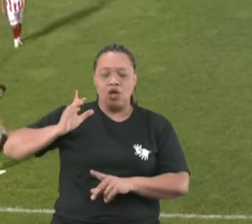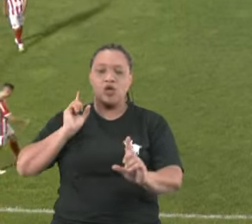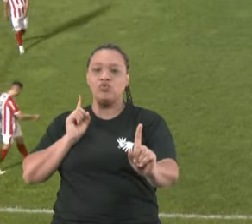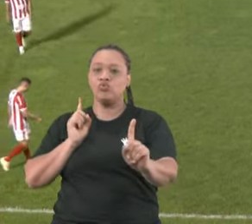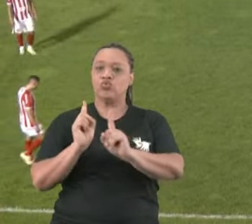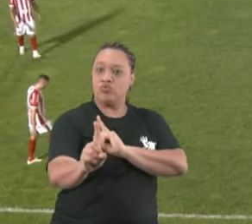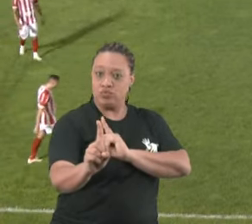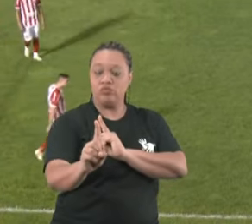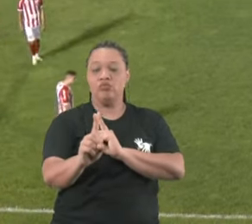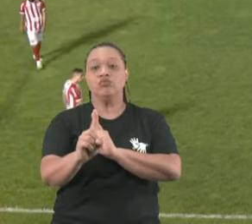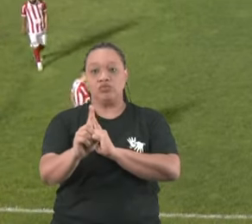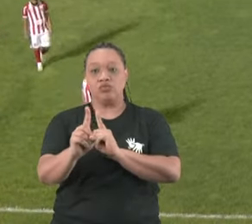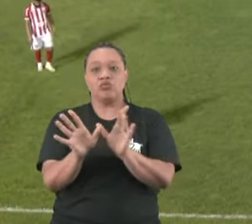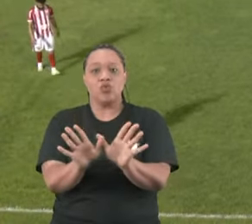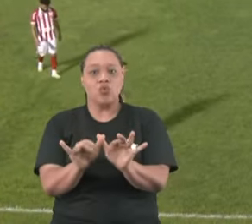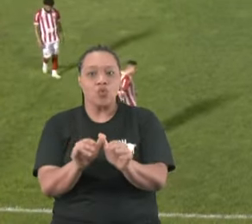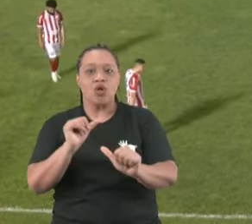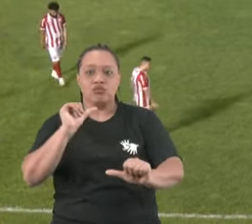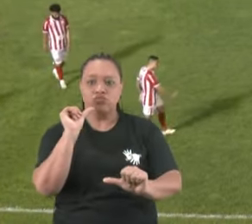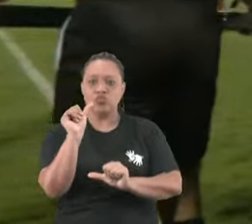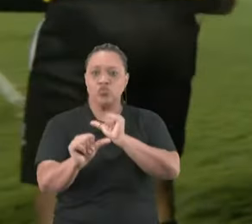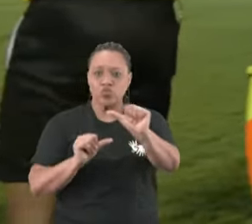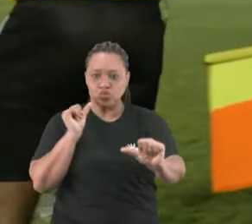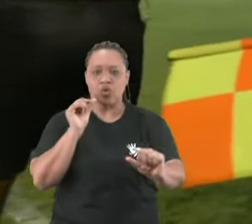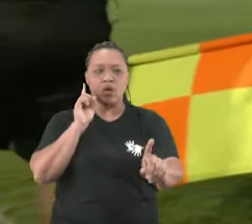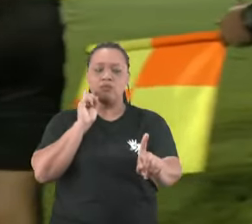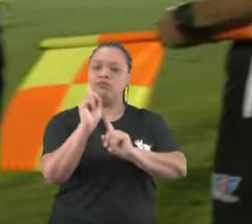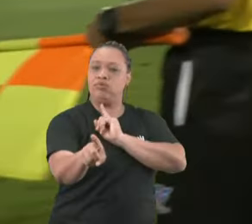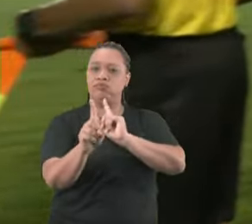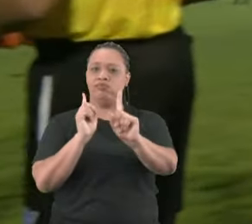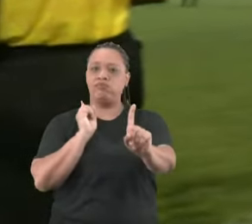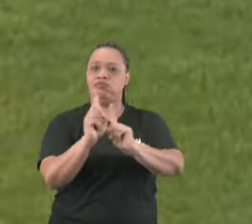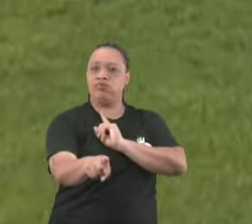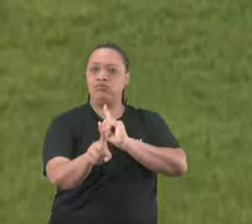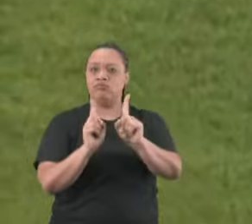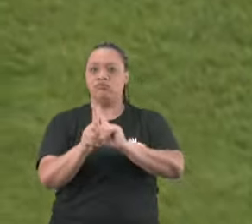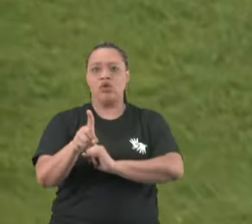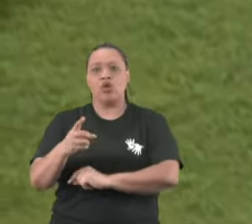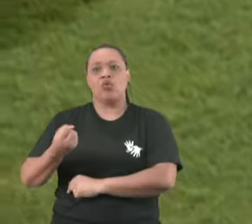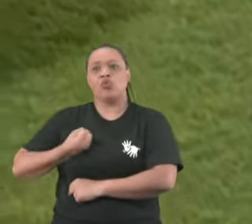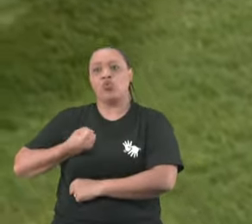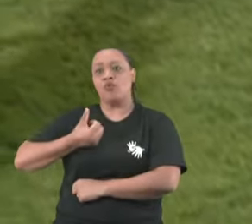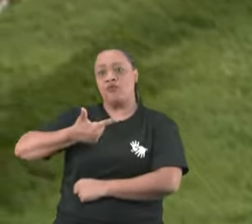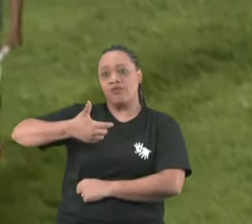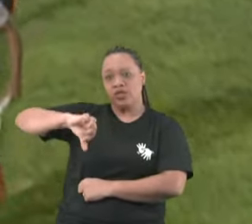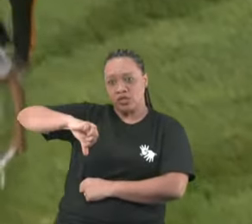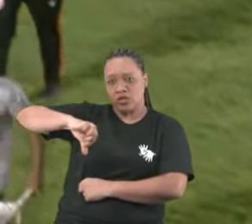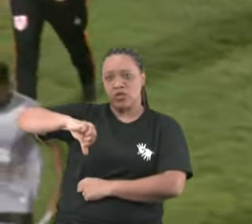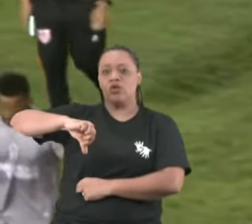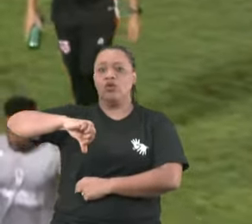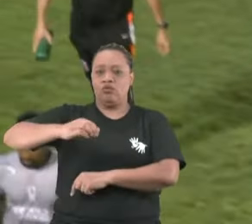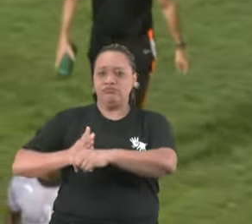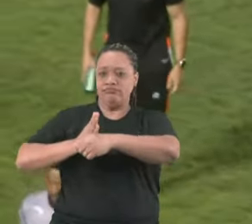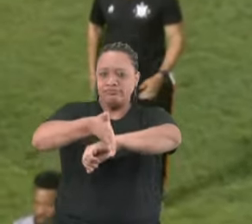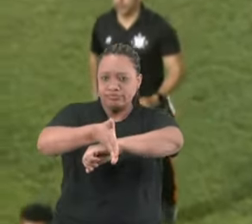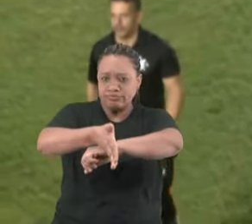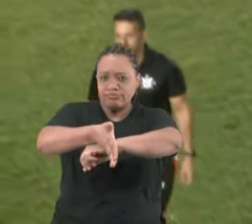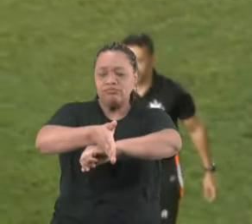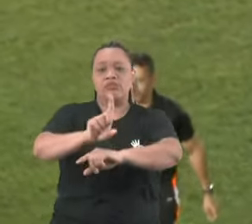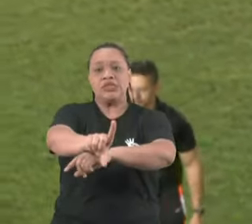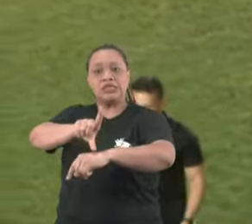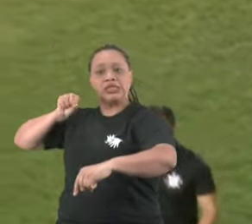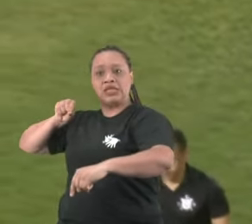do Asa, sai João Cabral, que tem amarelo inclusive, e entra justamente o Flávio Souza